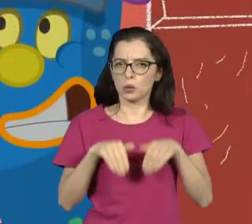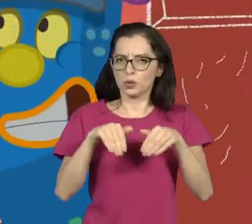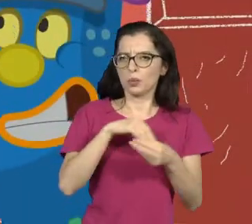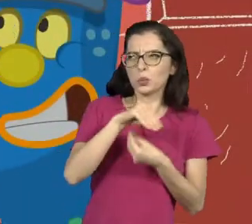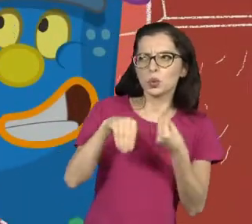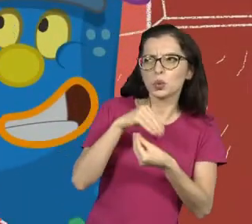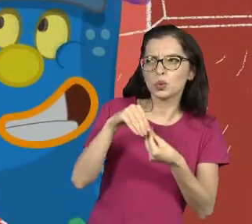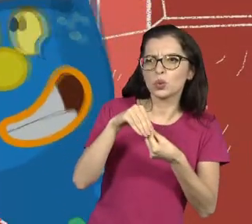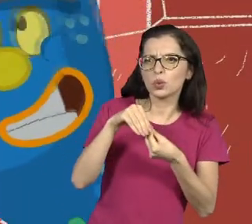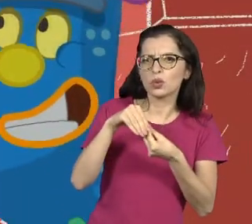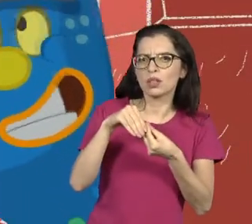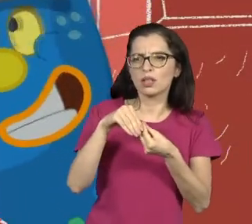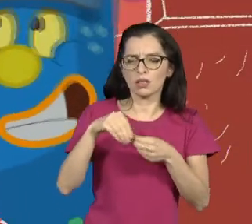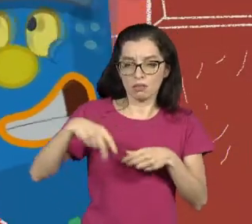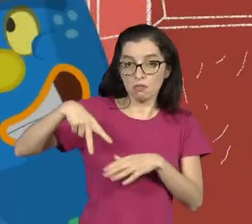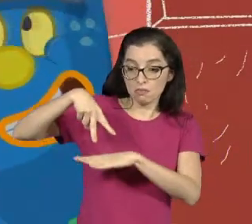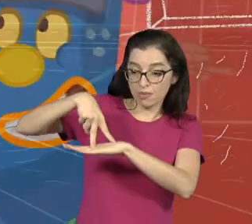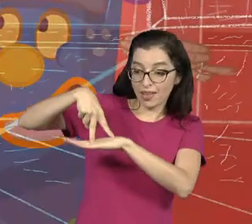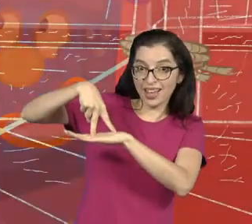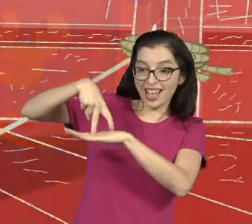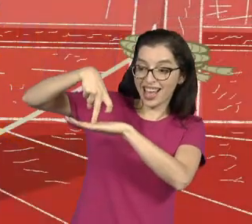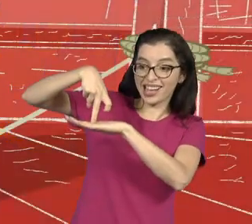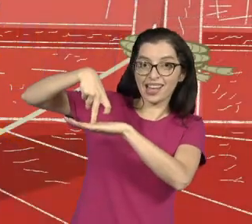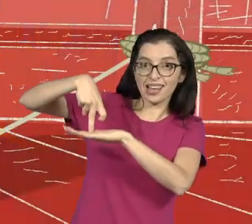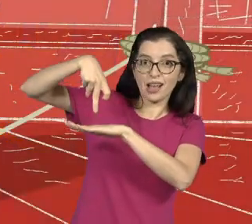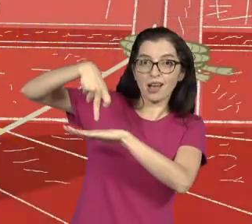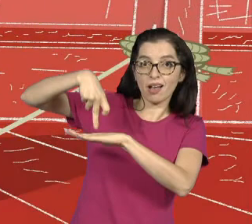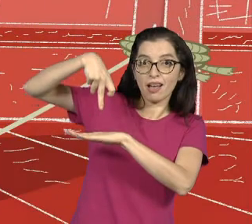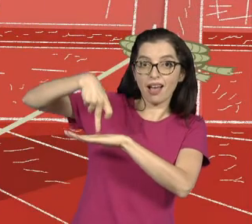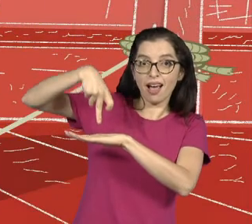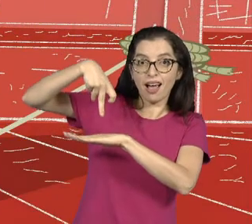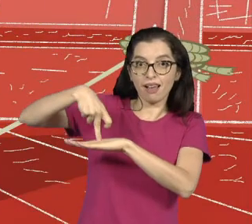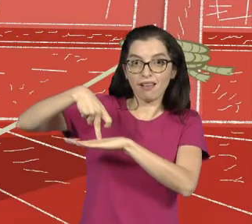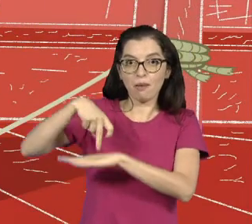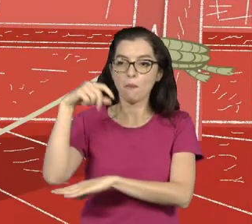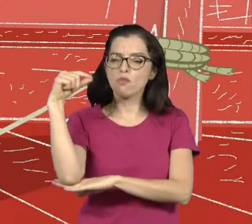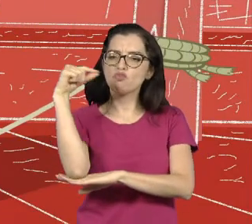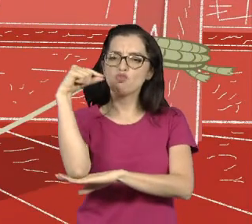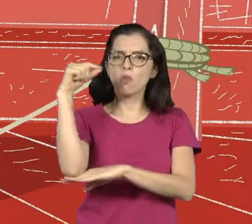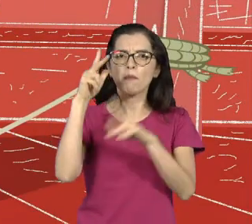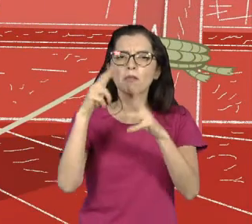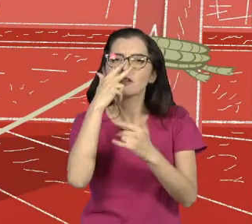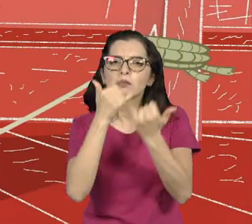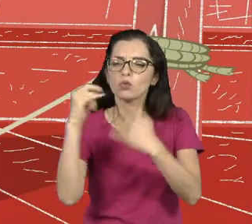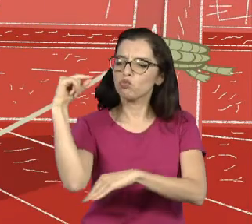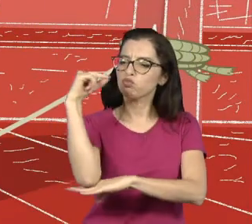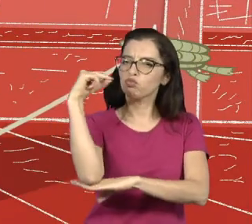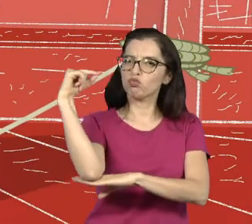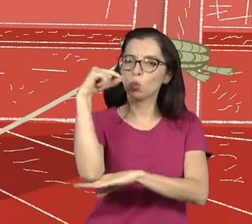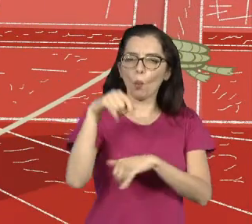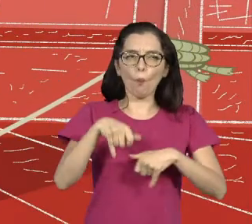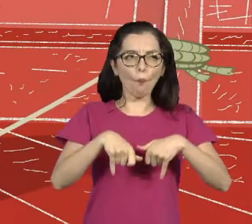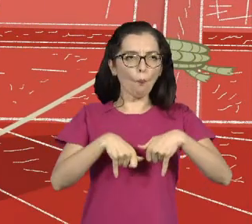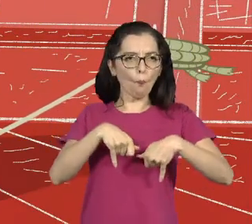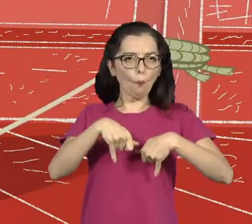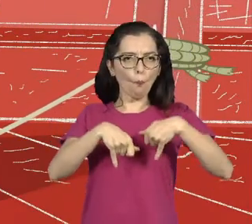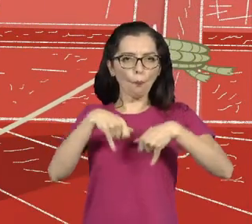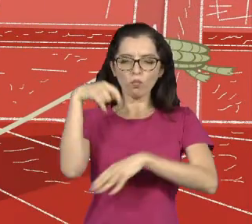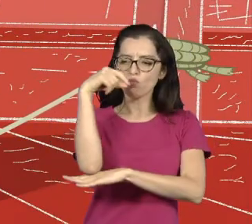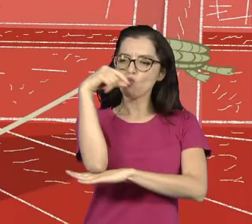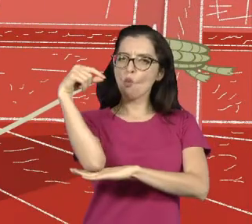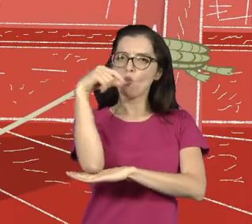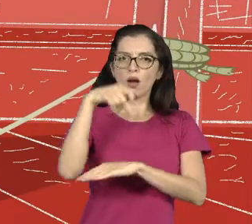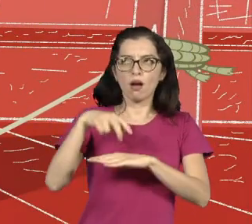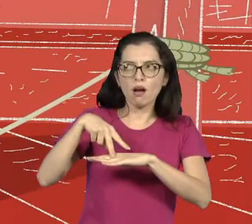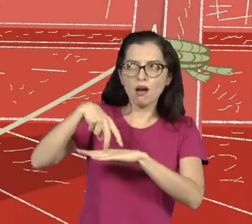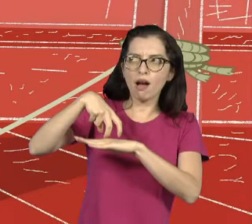mas igualzinho aos flamingos? E não se esqueçam, flamingos param em um pé só. Então o desafio é pular corda, mas